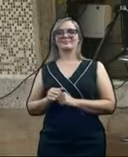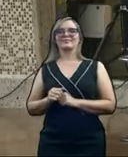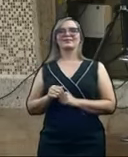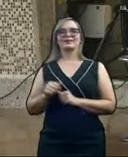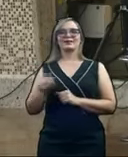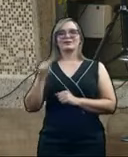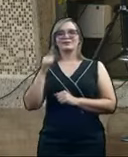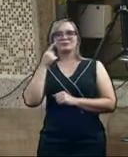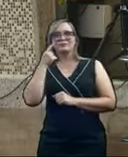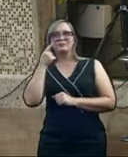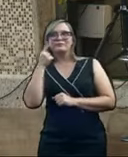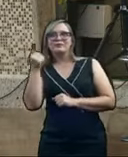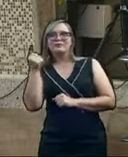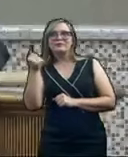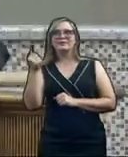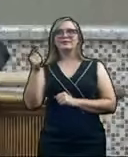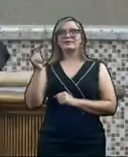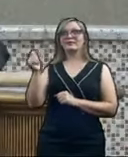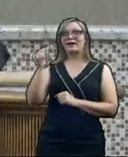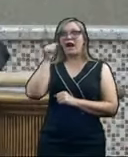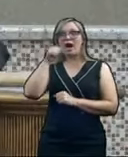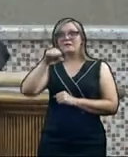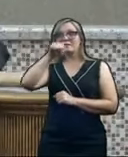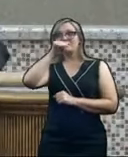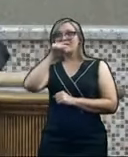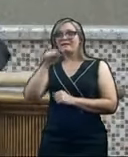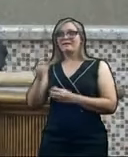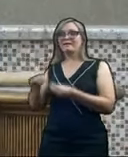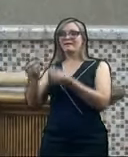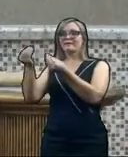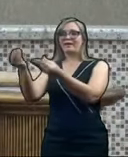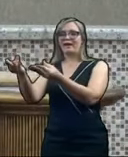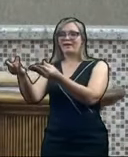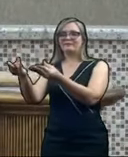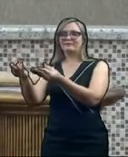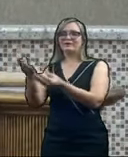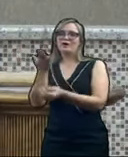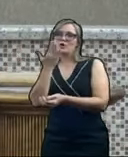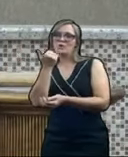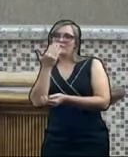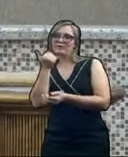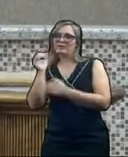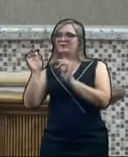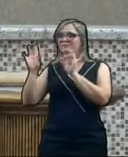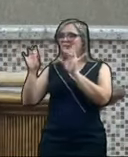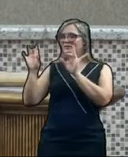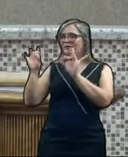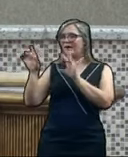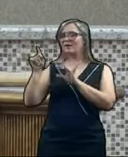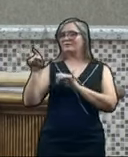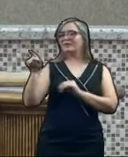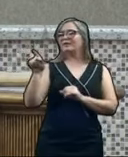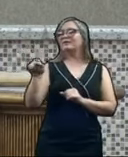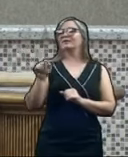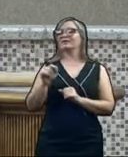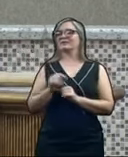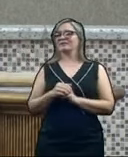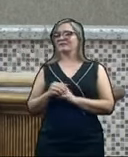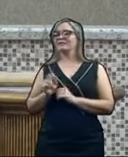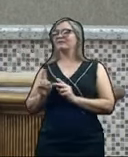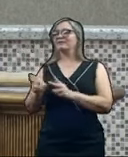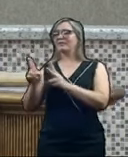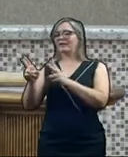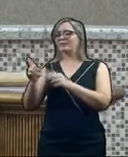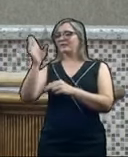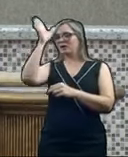o café da manhã reforçado um almoço especial a minha mãe fazia